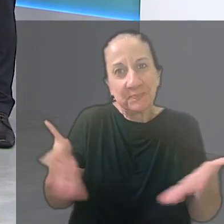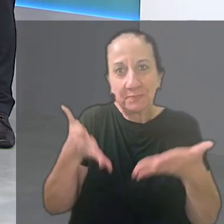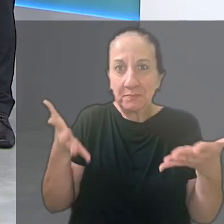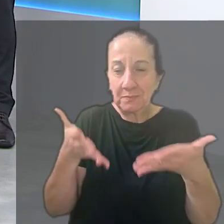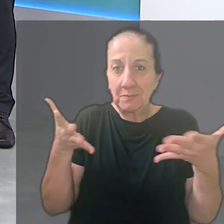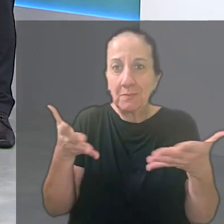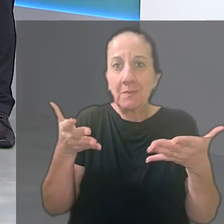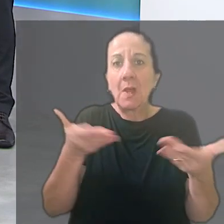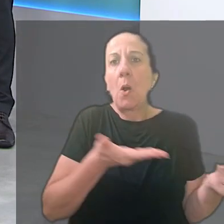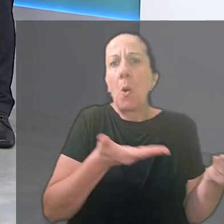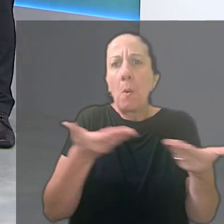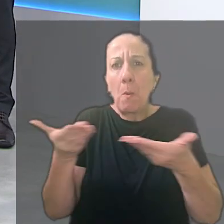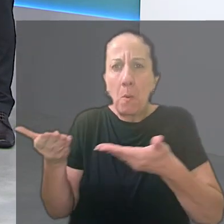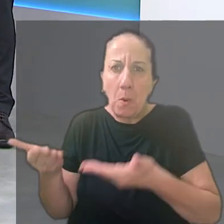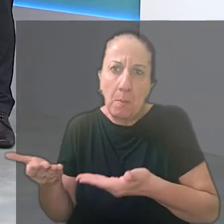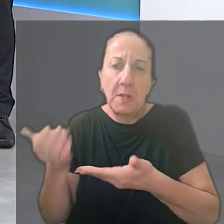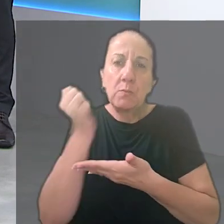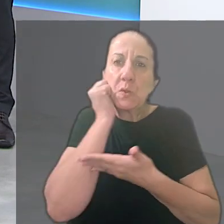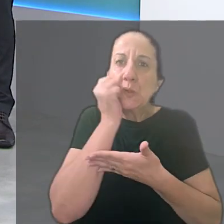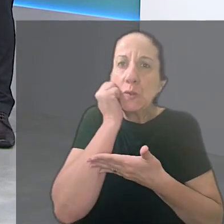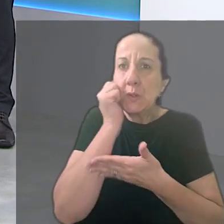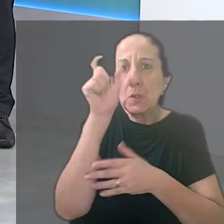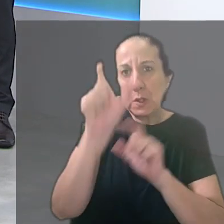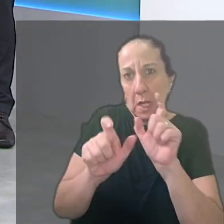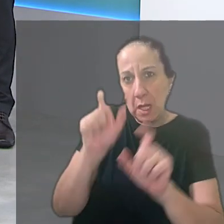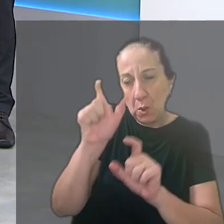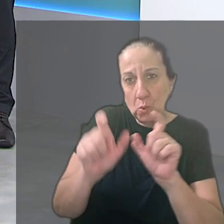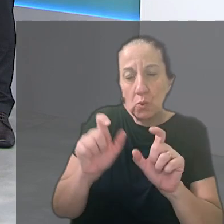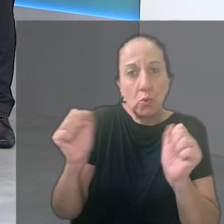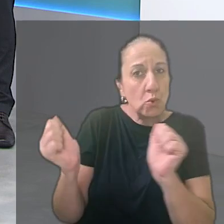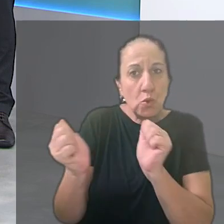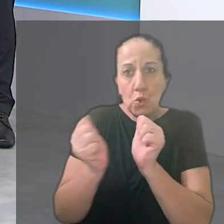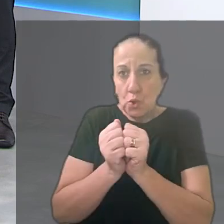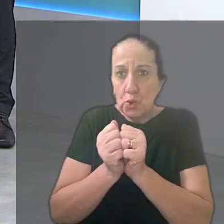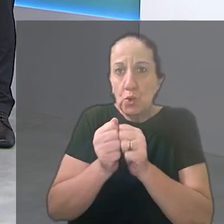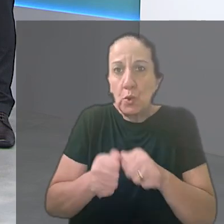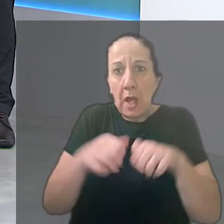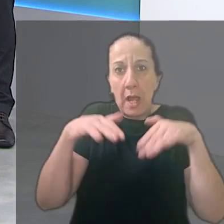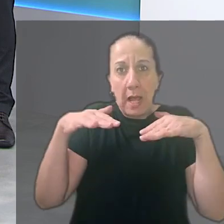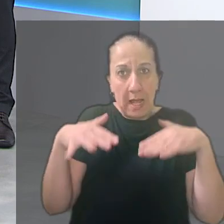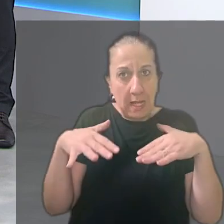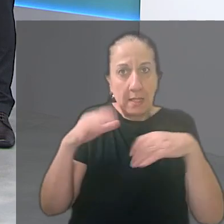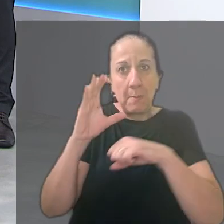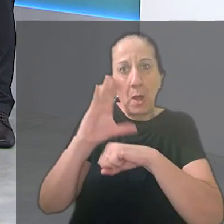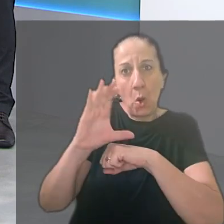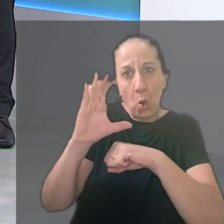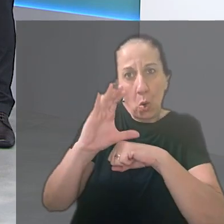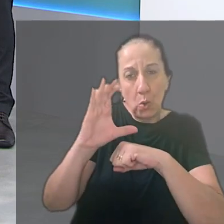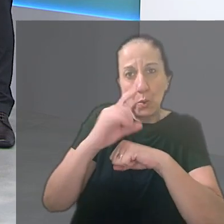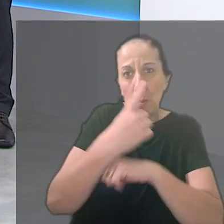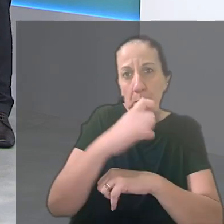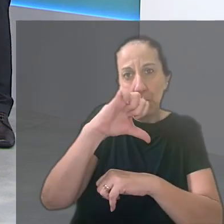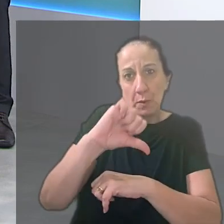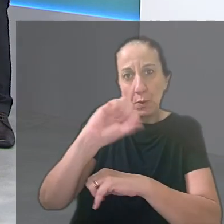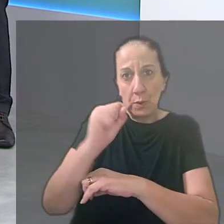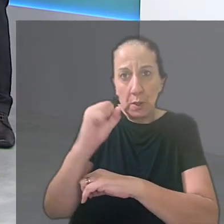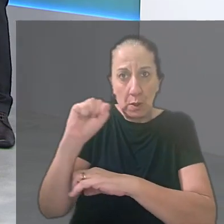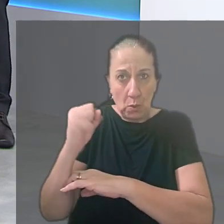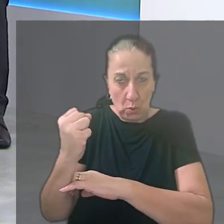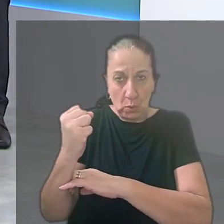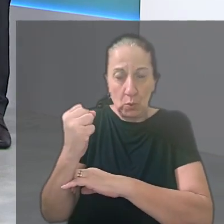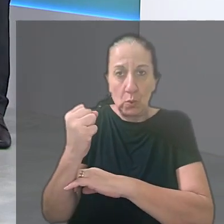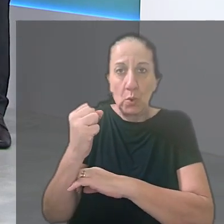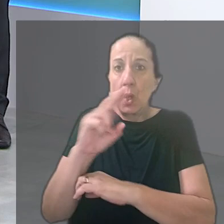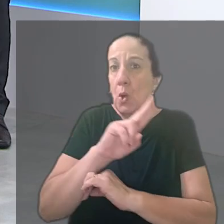Gente que Inspira. Desta vez vão ser homenageados parlamentares negros e negras que fizeram parte da Assembleia Nacional Constituinte